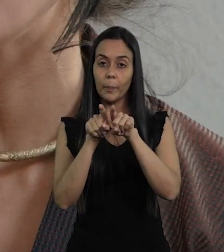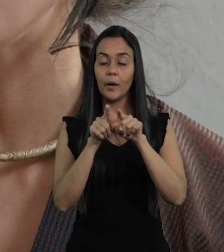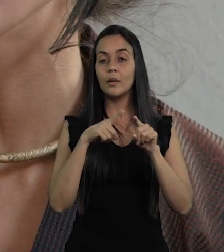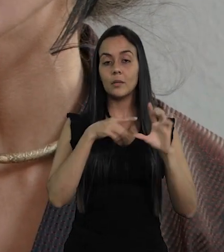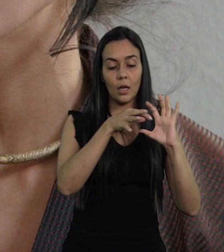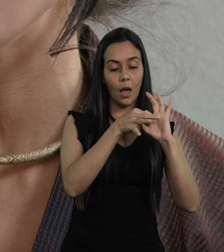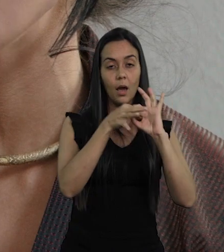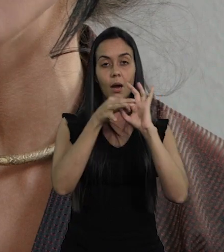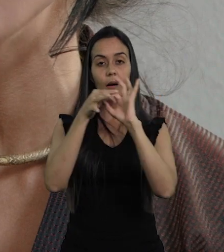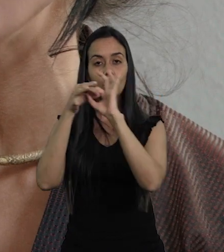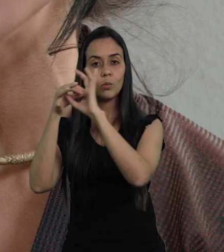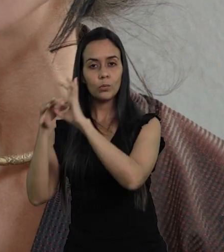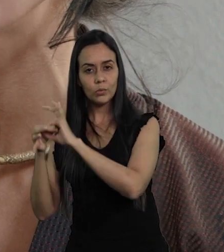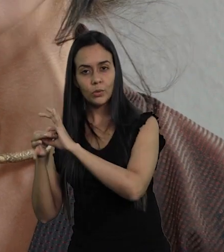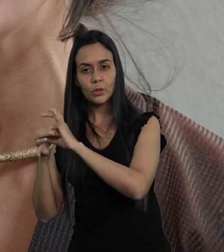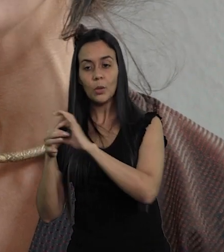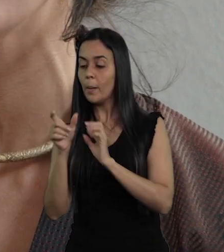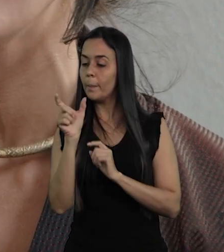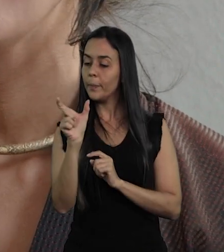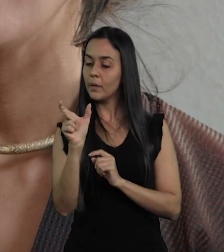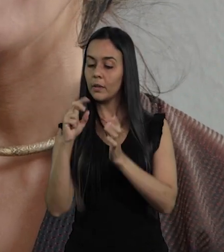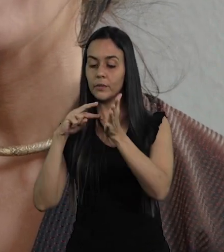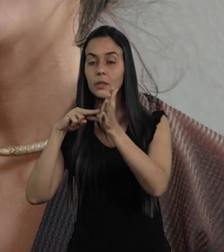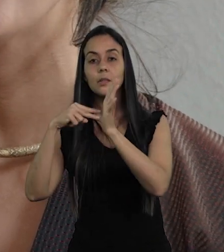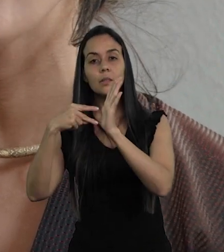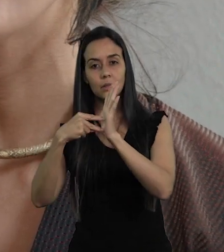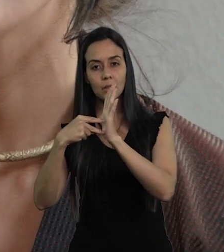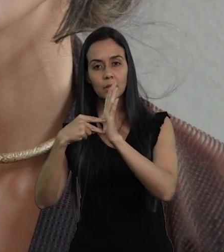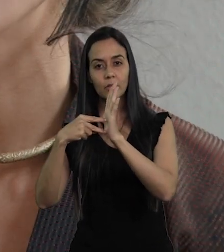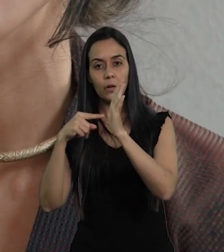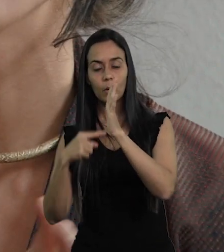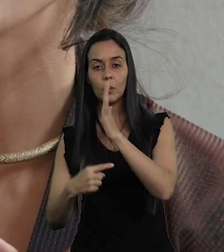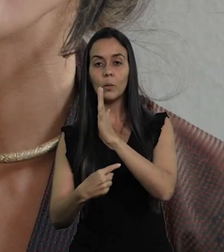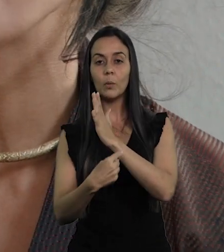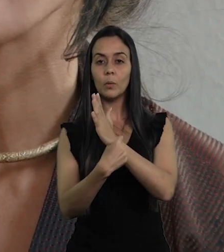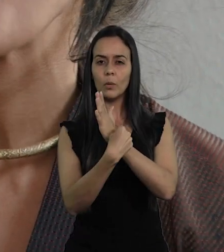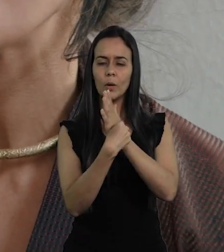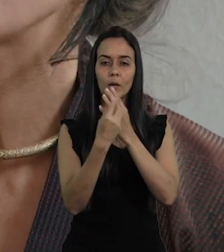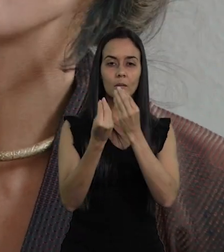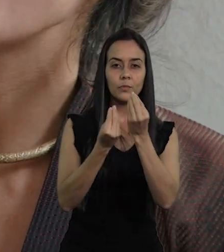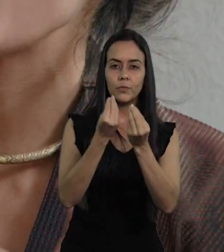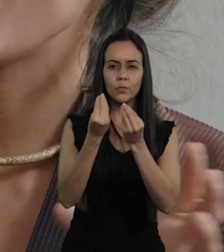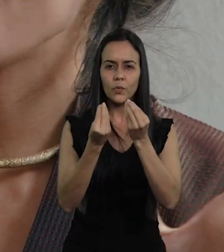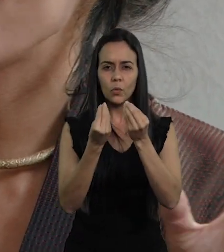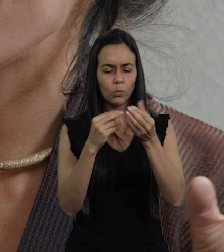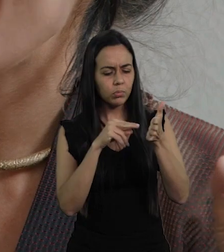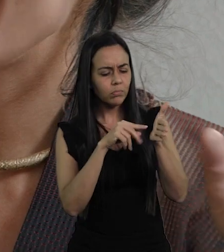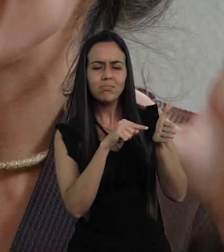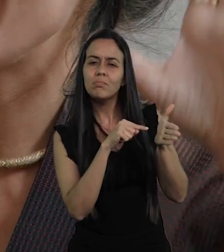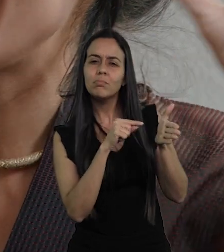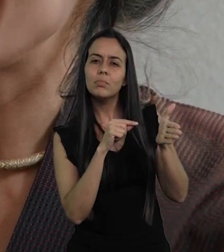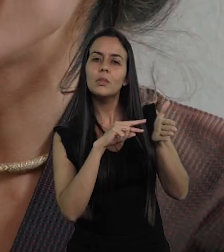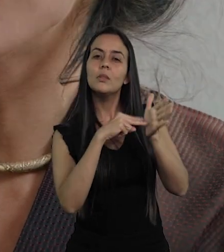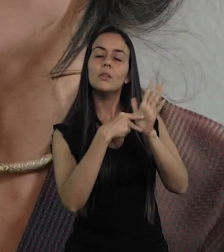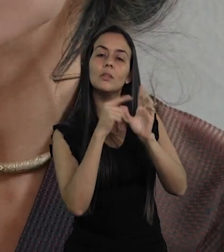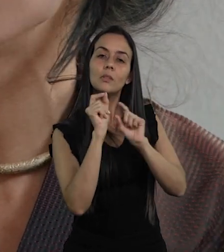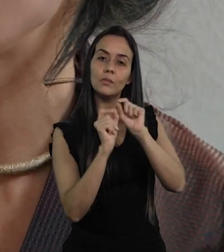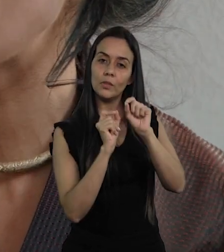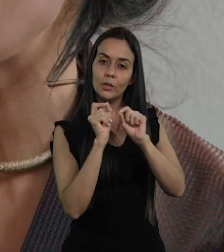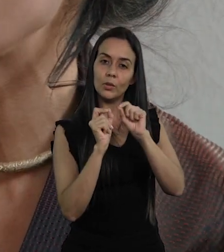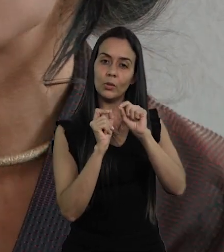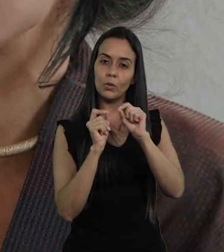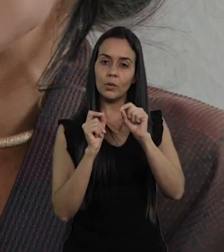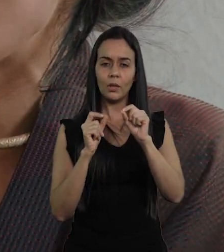significados, né, e isso também de acordo com cada percurso que a gente faz nesse